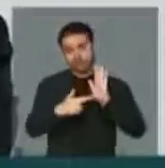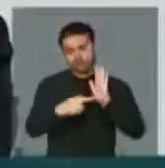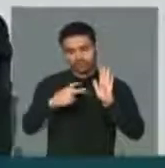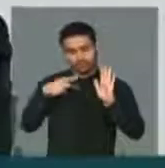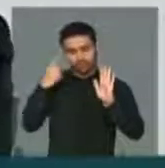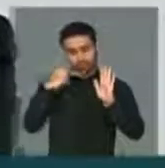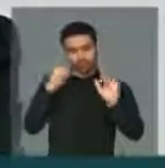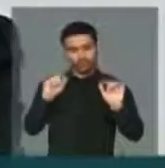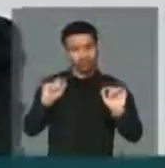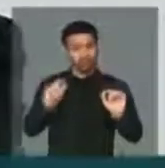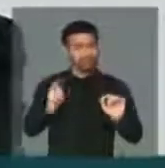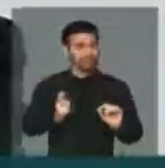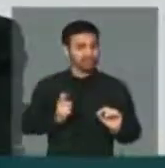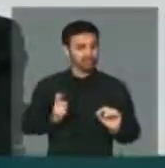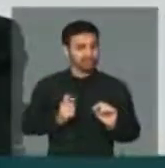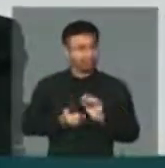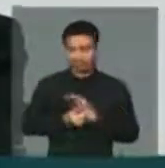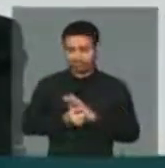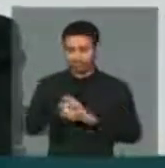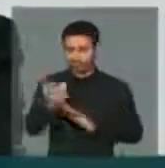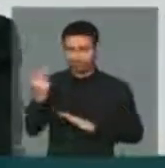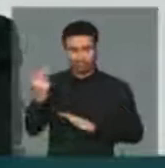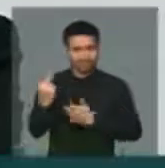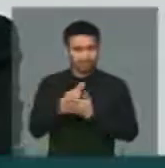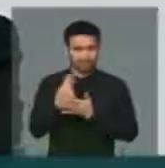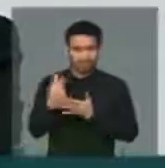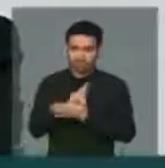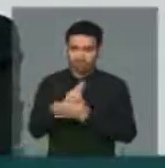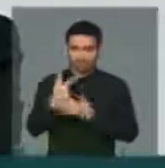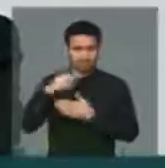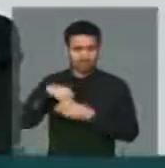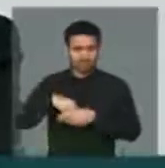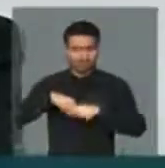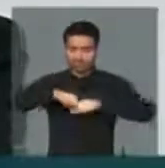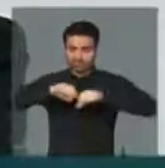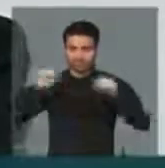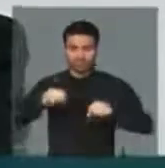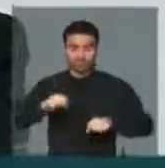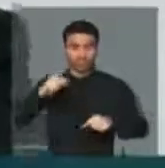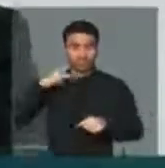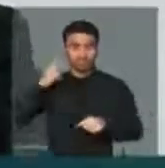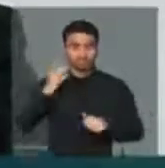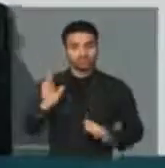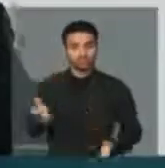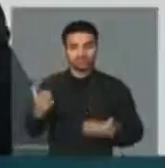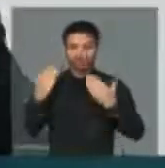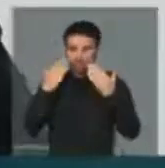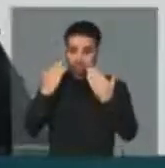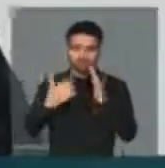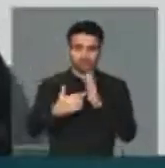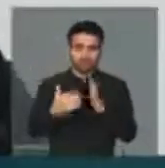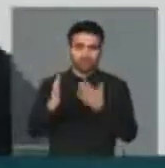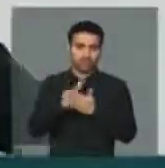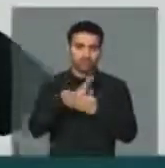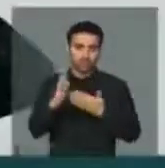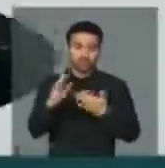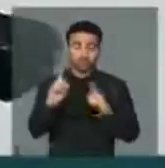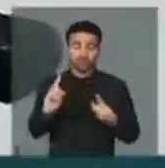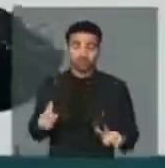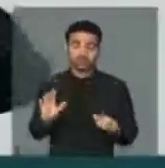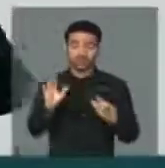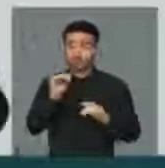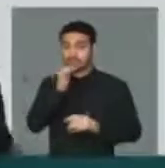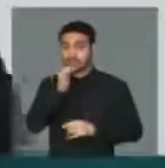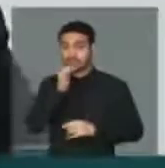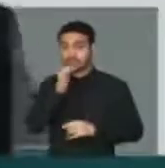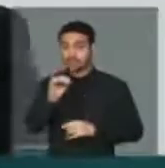Existem hoje vários erros graves no sistema político brasileiro, já apresentei alguns, mas, por exemplo, a questão